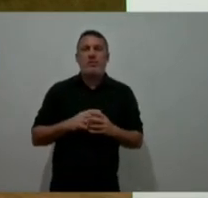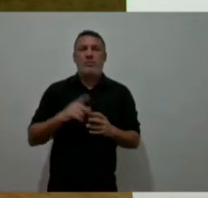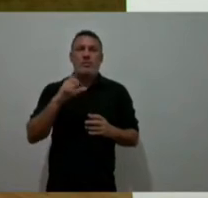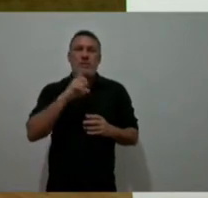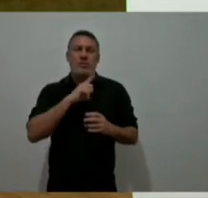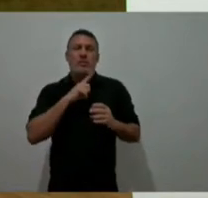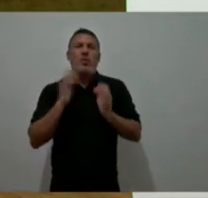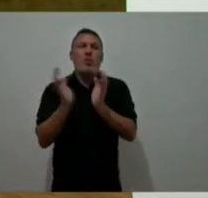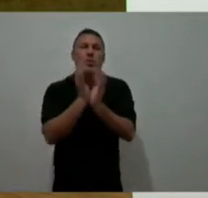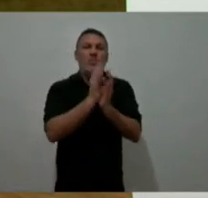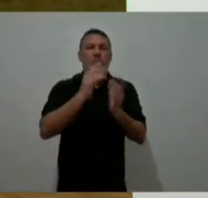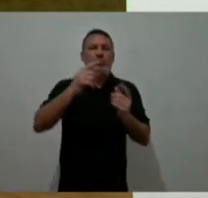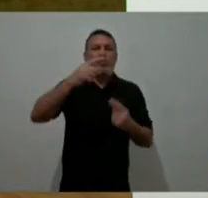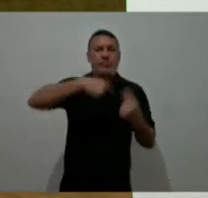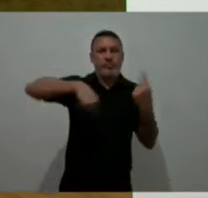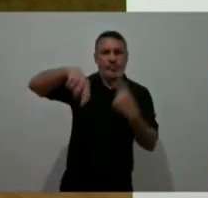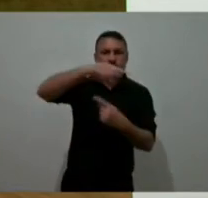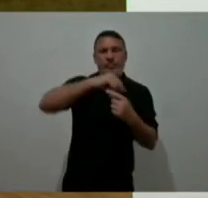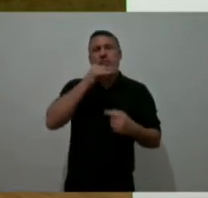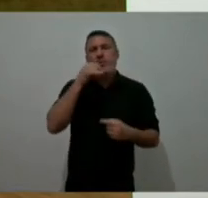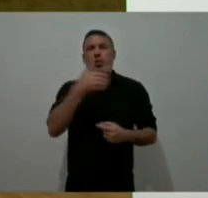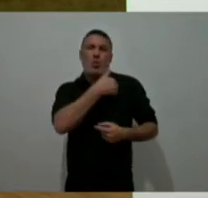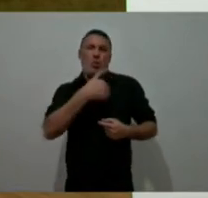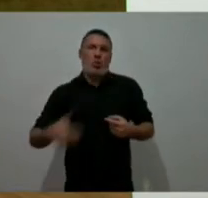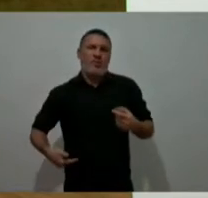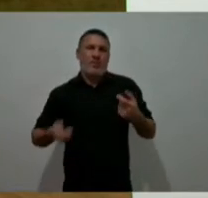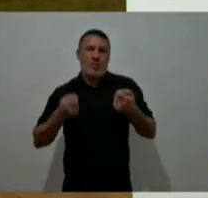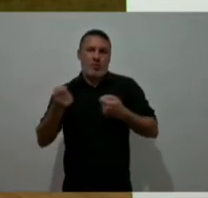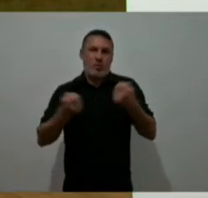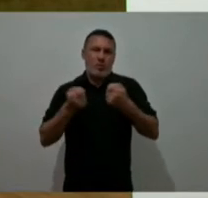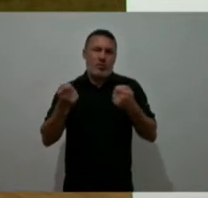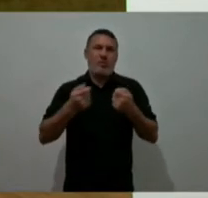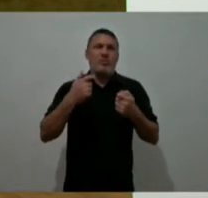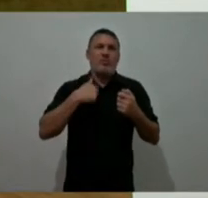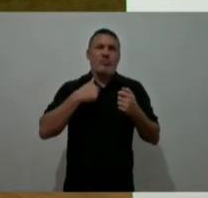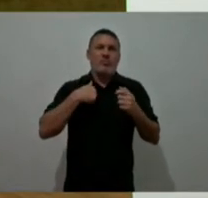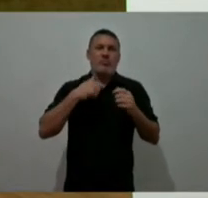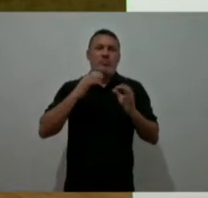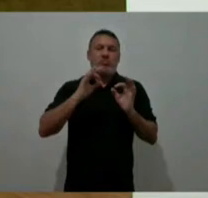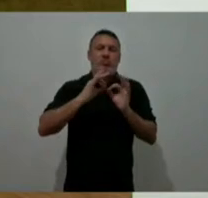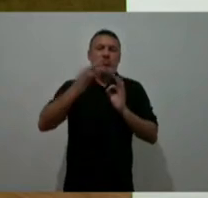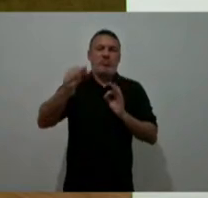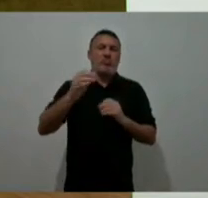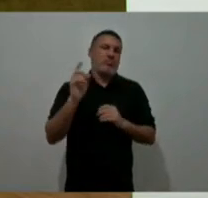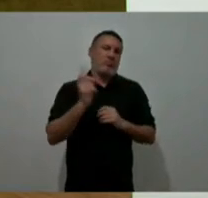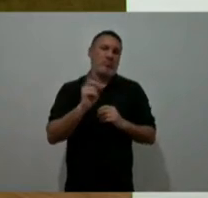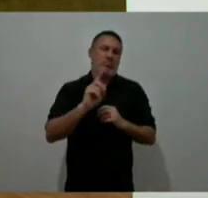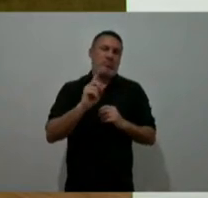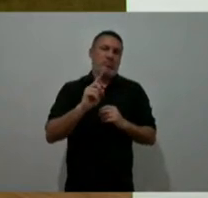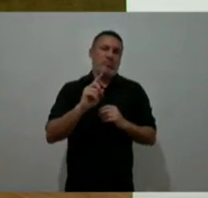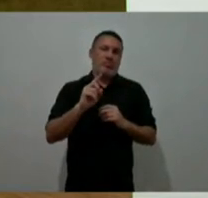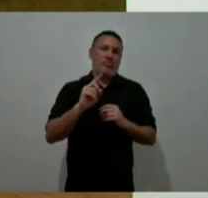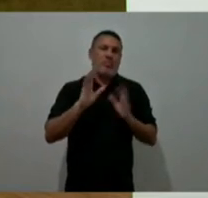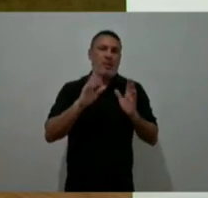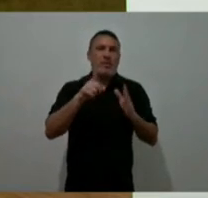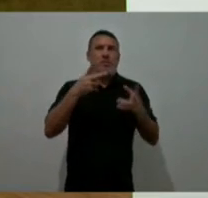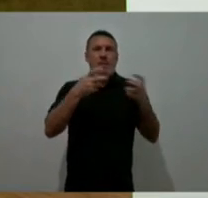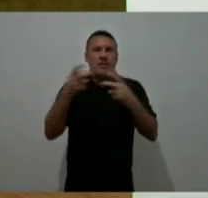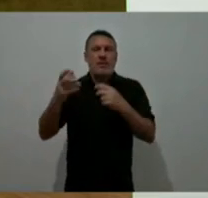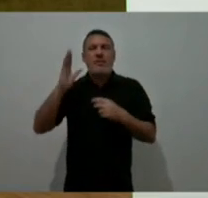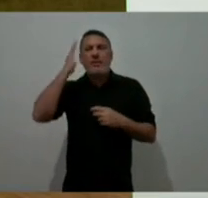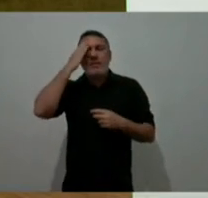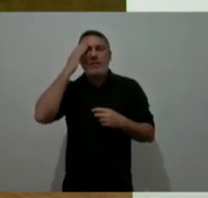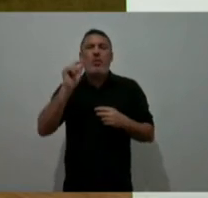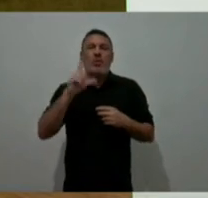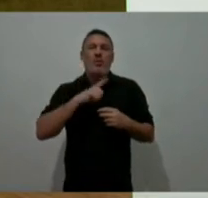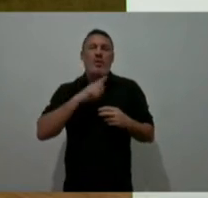área de governança, não vou me alongar, mas assim, acho que as perguntas que você vai fazendo vai permitindo que a gente possa responder, porque vi que